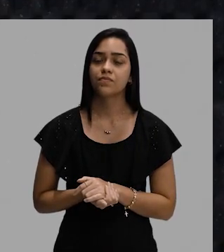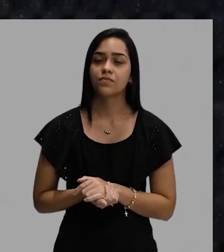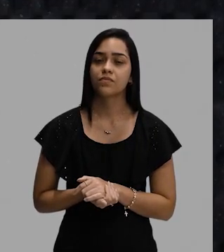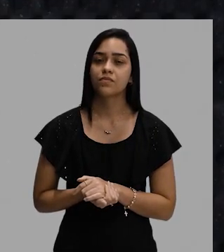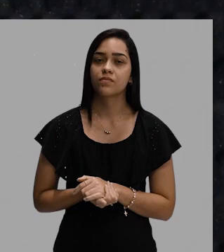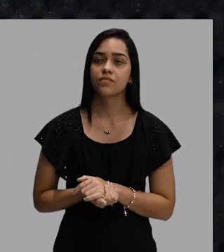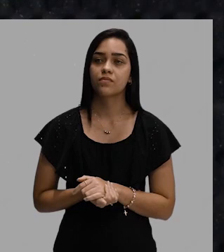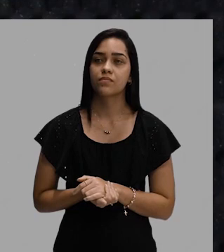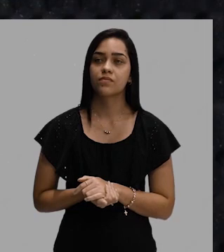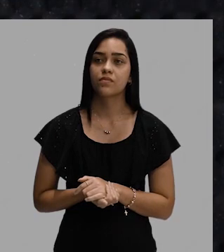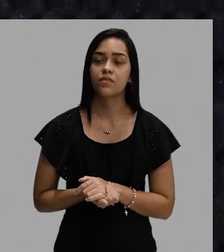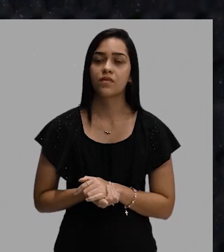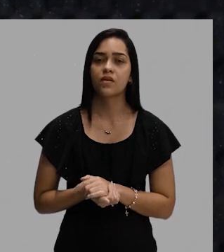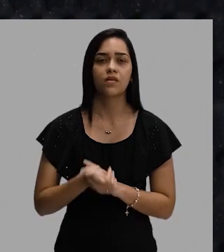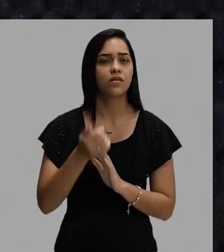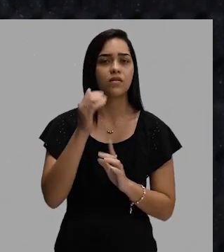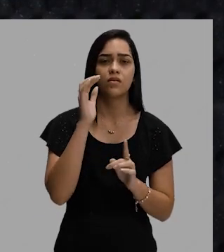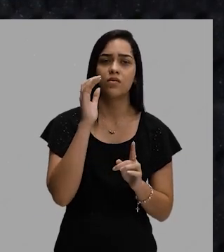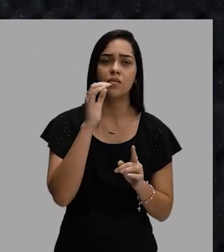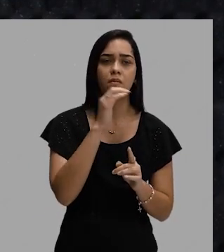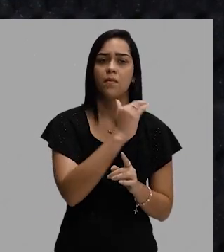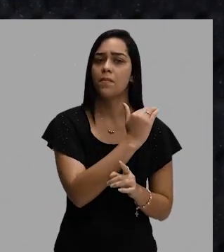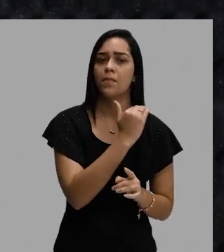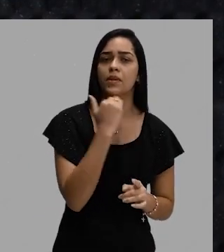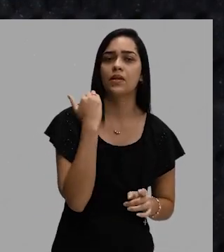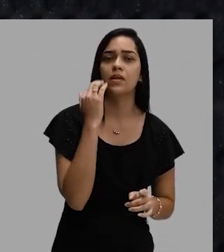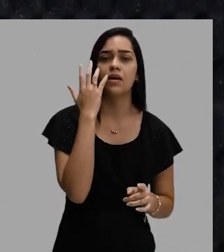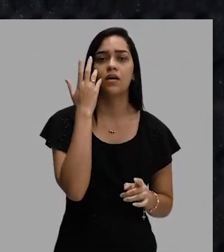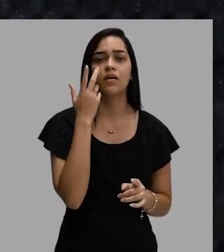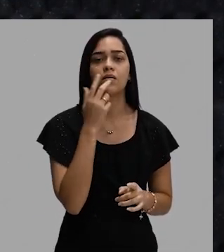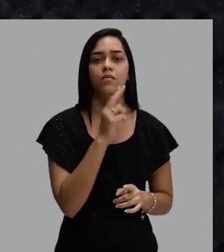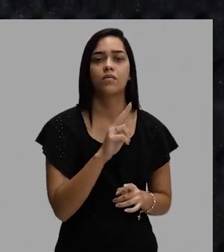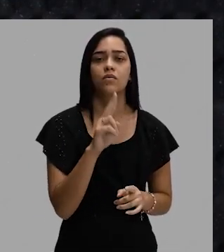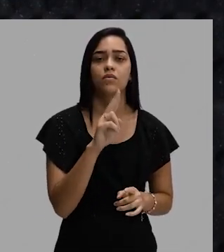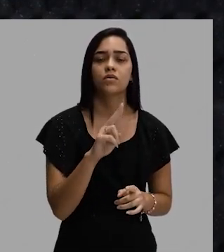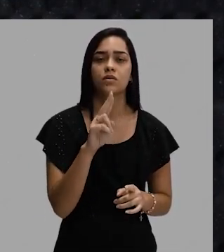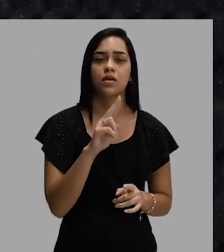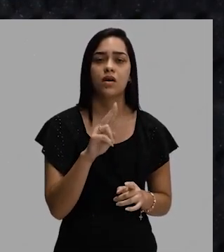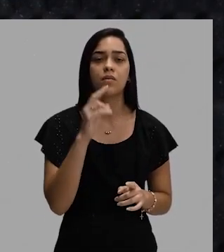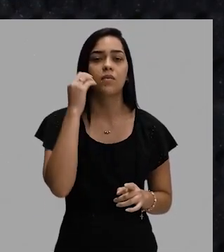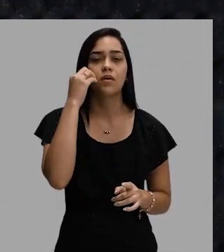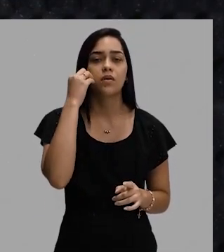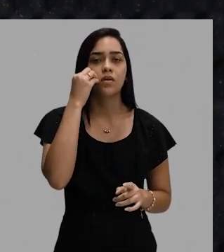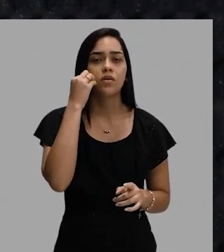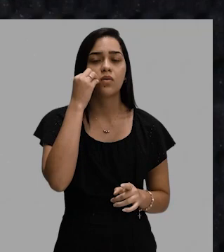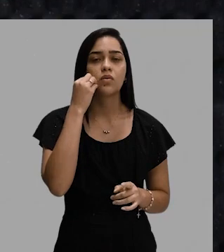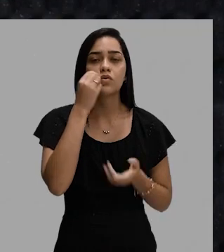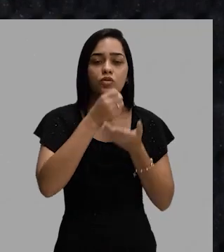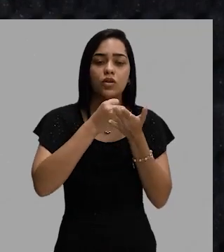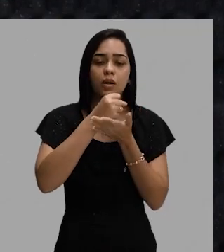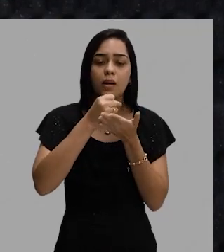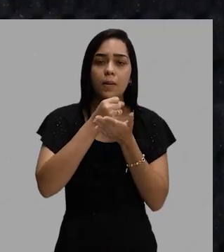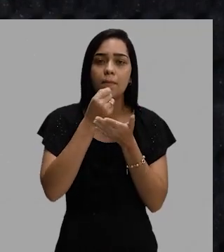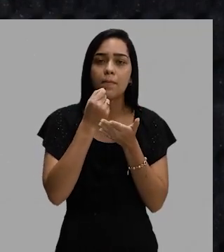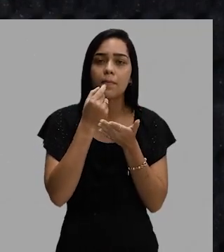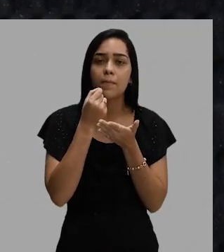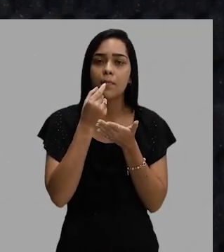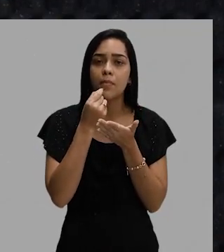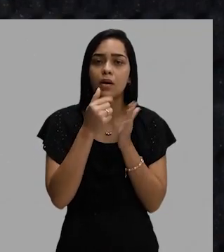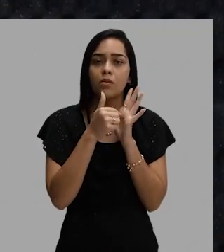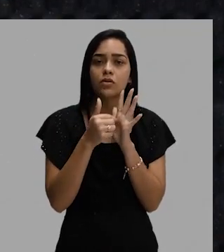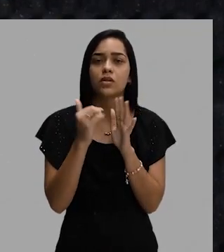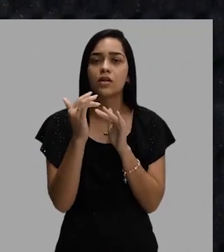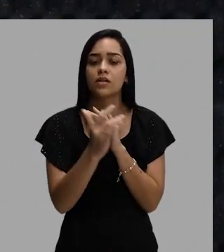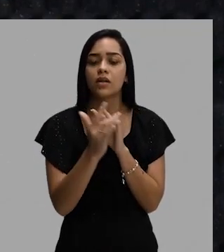não explorar animais, não usar animais para testagem de produtos, é algo que está em evidência